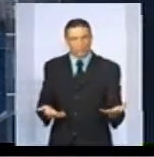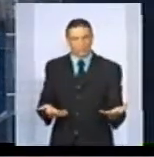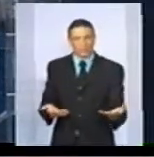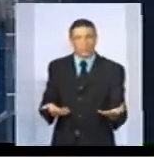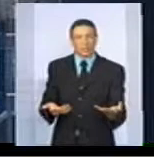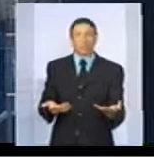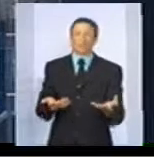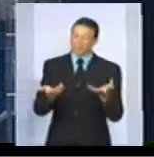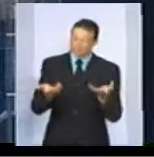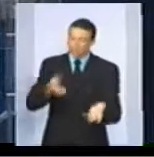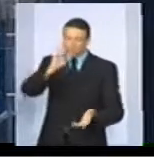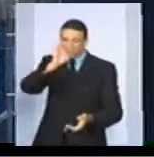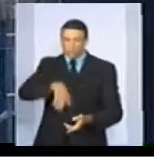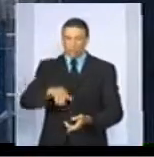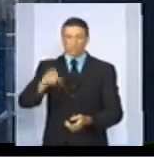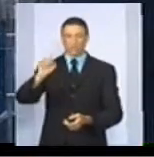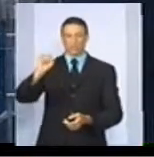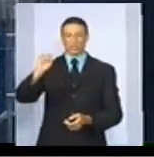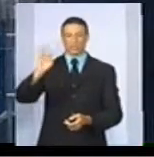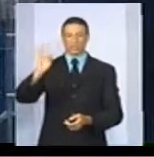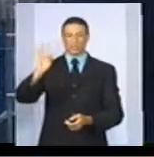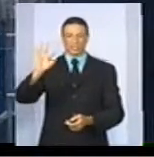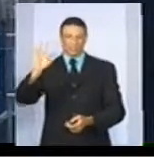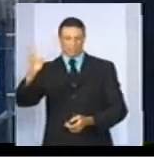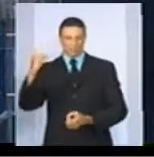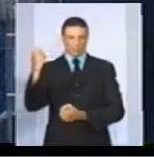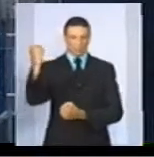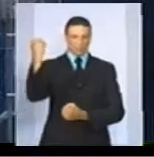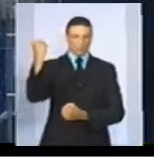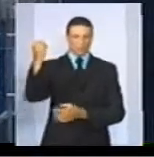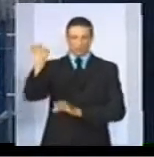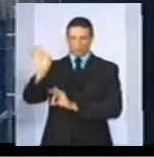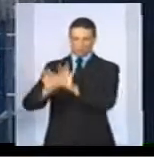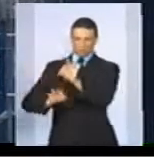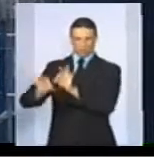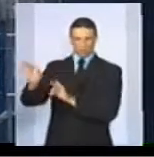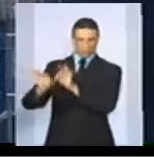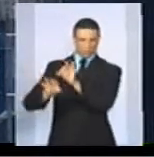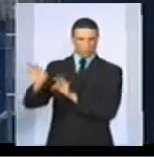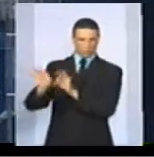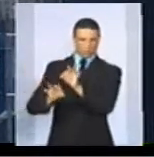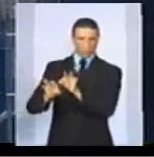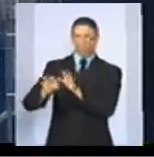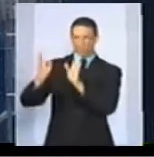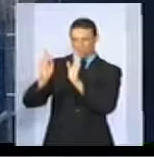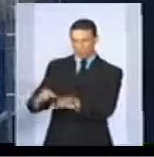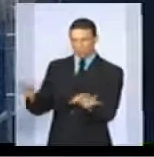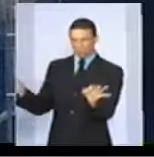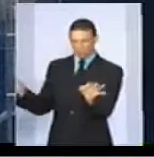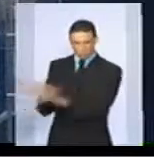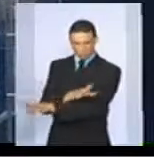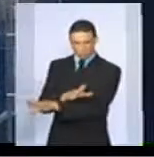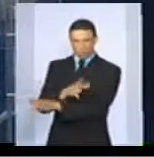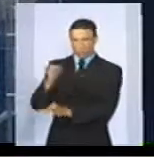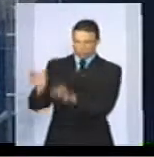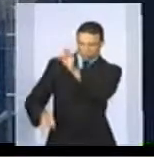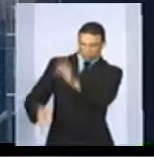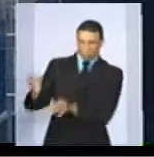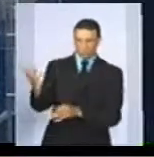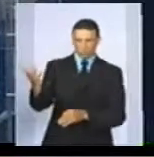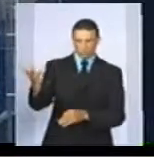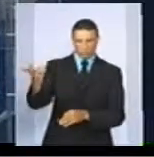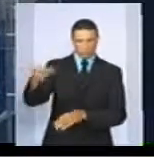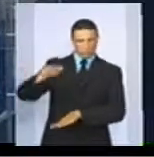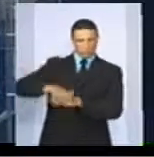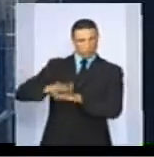o poder constituinte delegou aos poderes constituídos a competência que